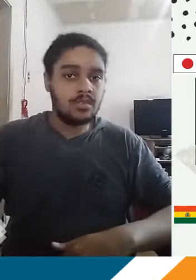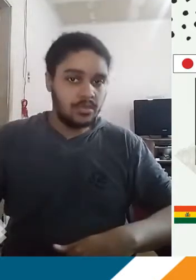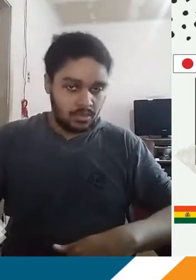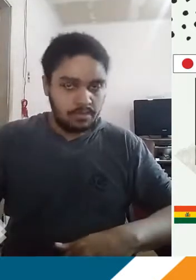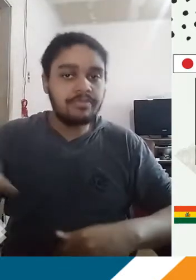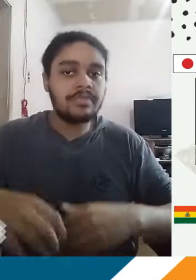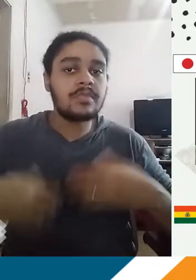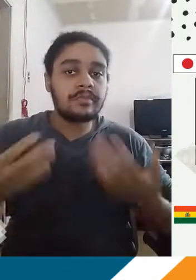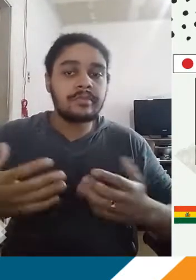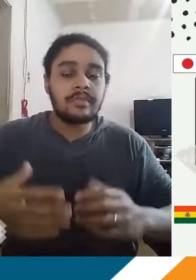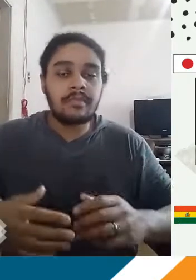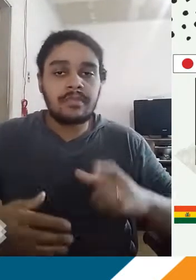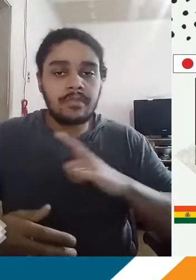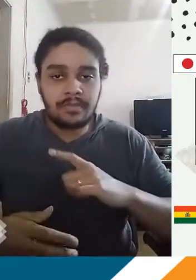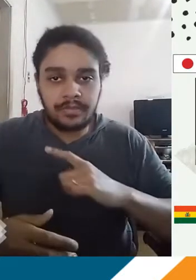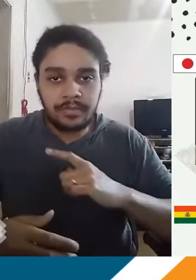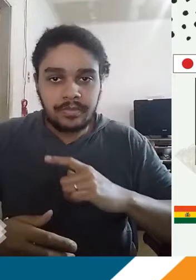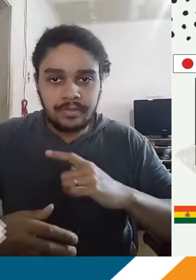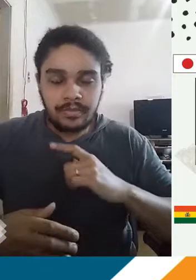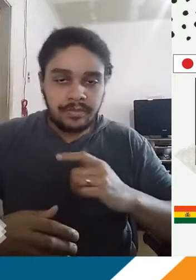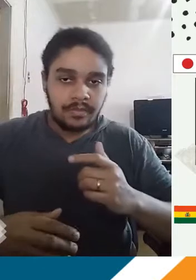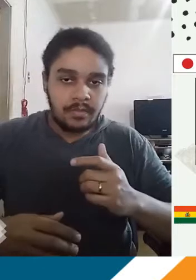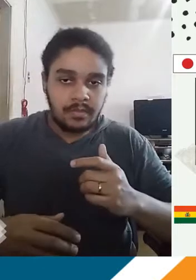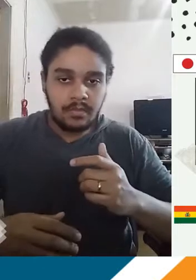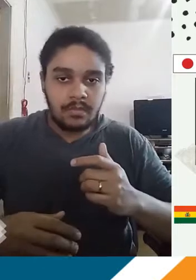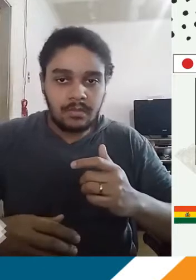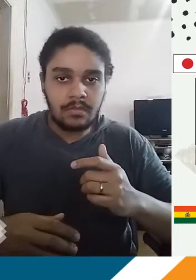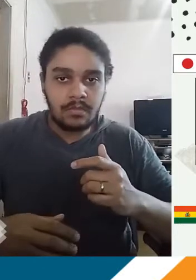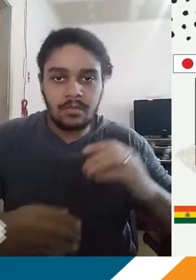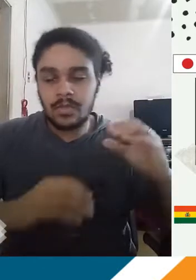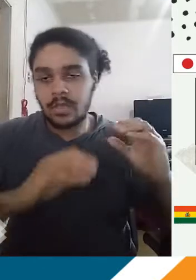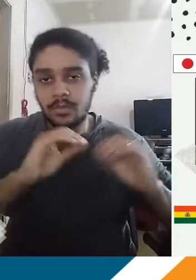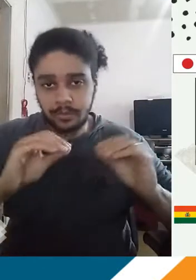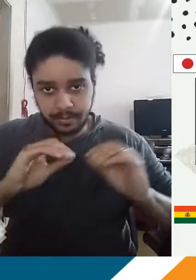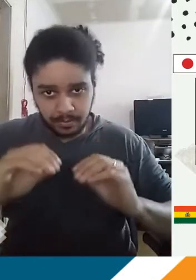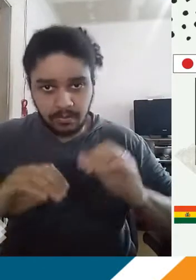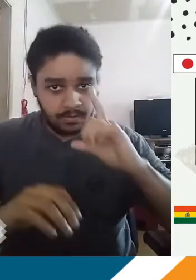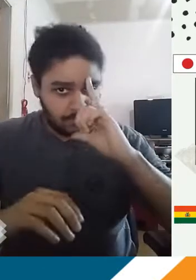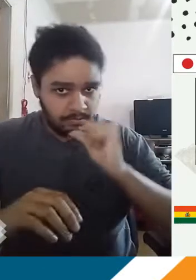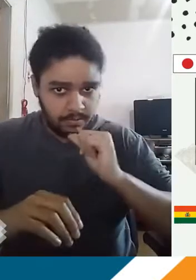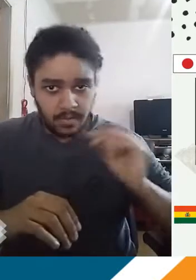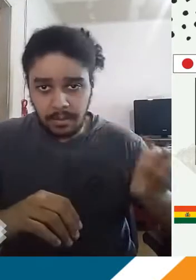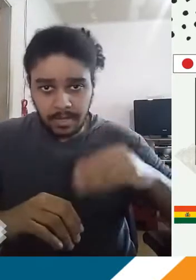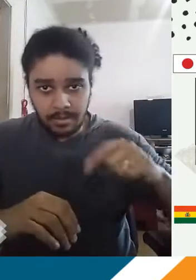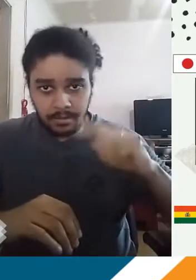Brasil, acarretando na promoção da entrada de imigrantes europeus para trabalhar nas fazendas. Lembrando